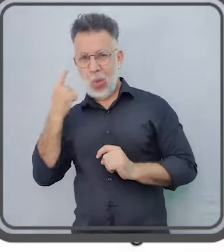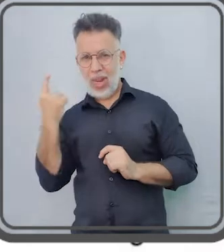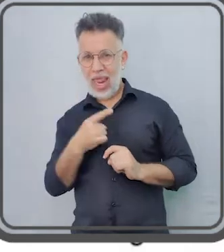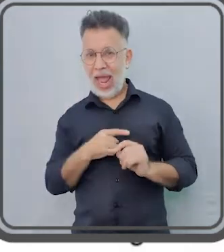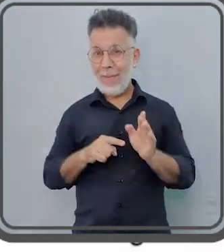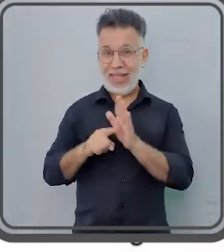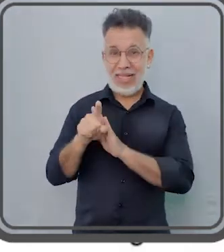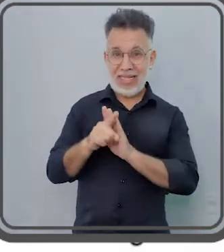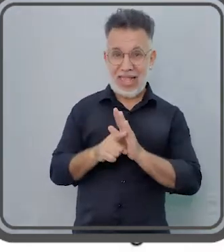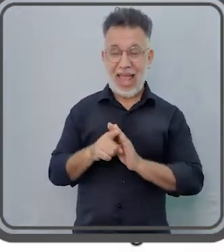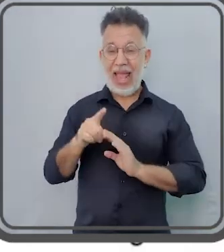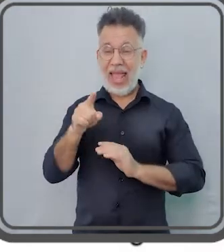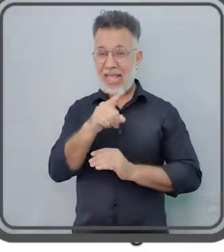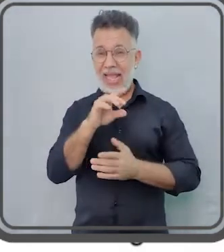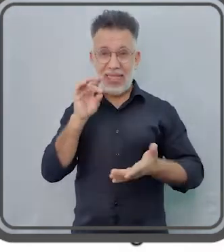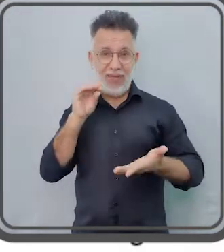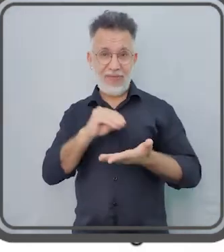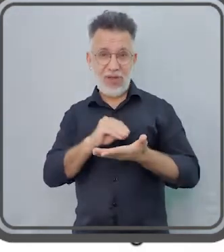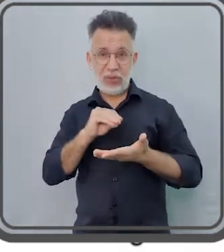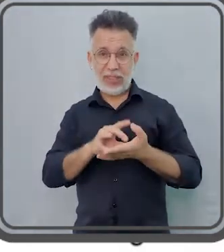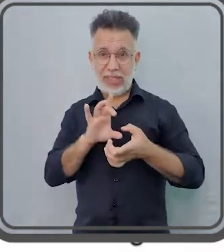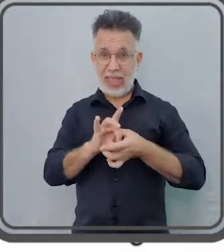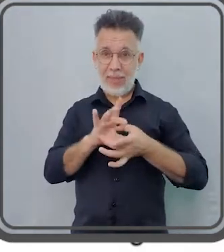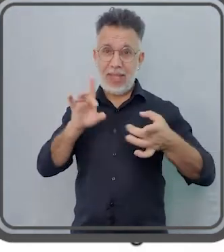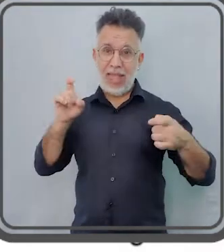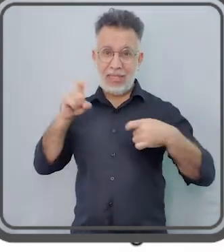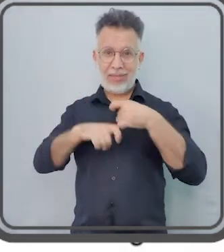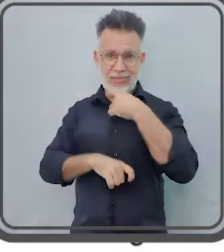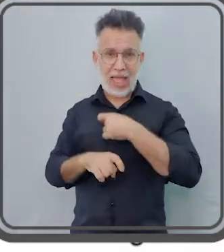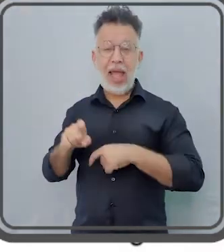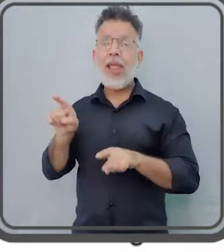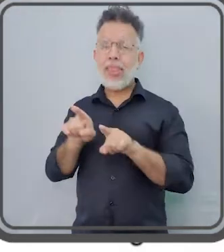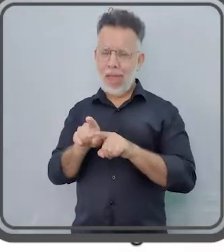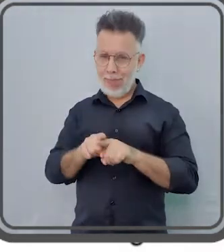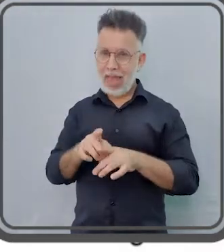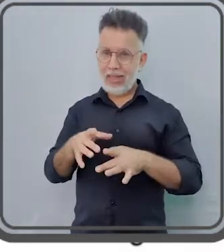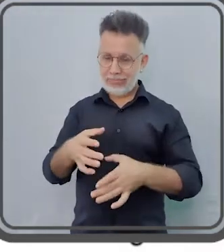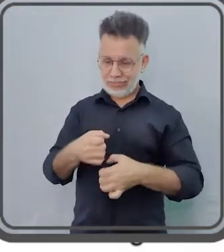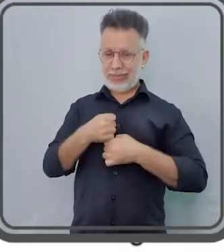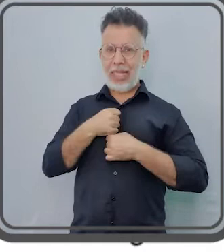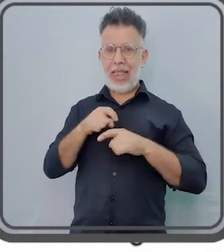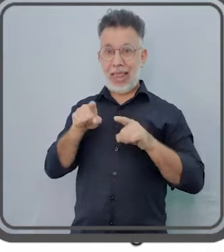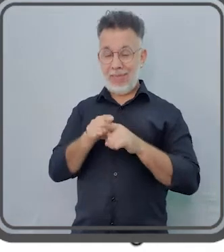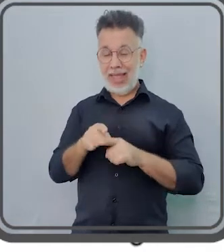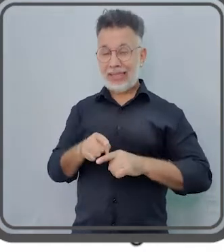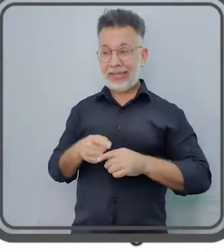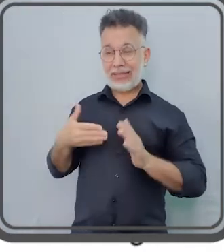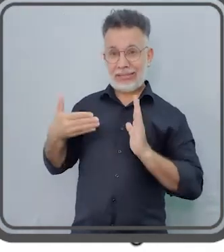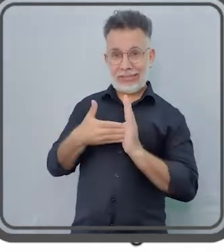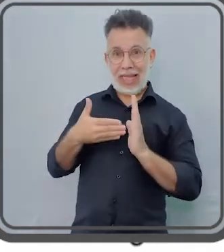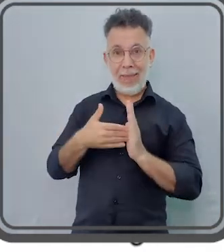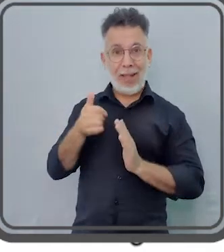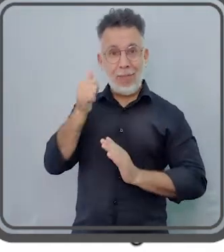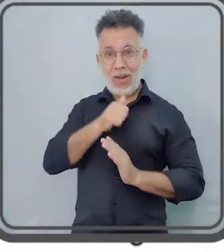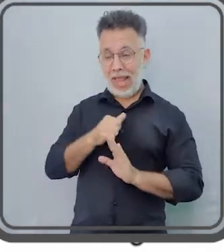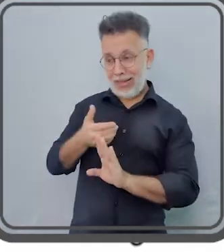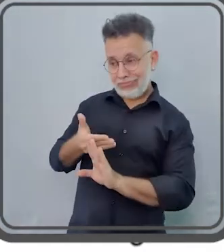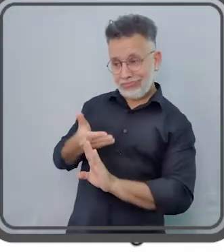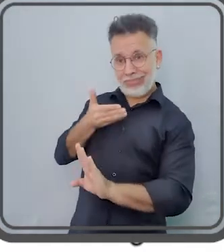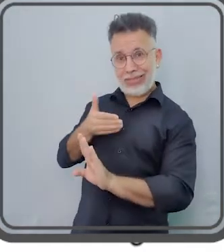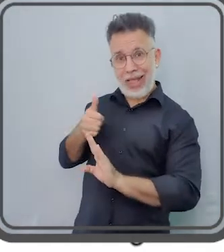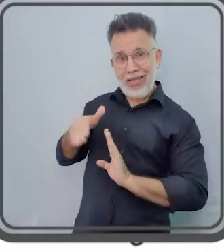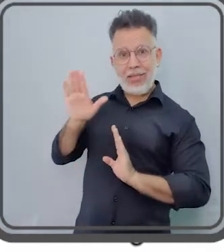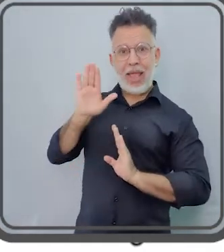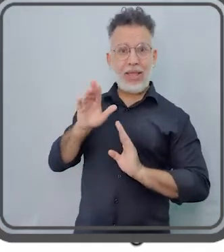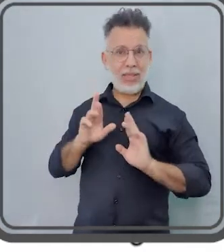liberdade sexual também mantém a mulher, também é uma entrave para a saída dessas relações, para essa consciência de